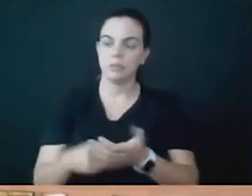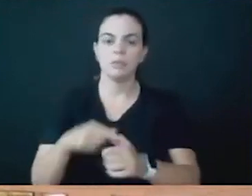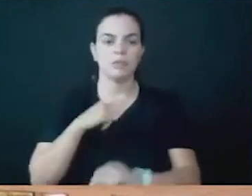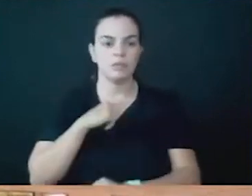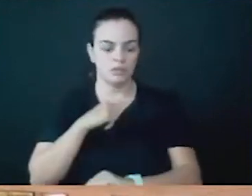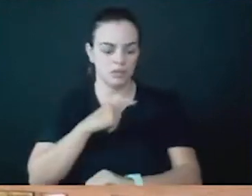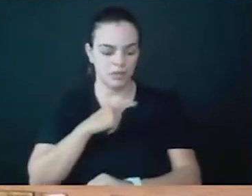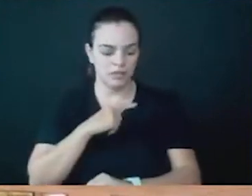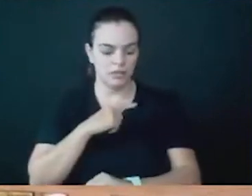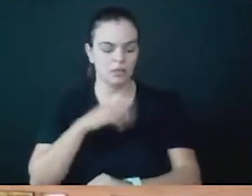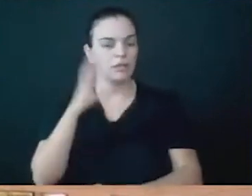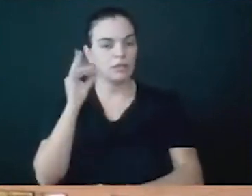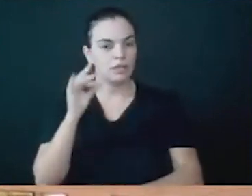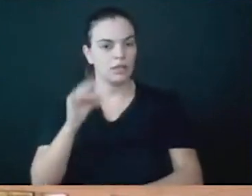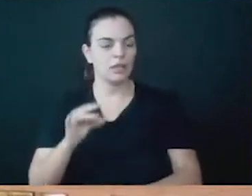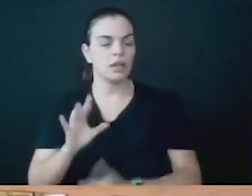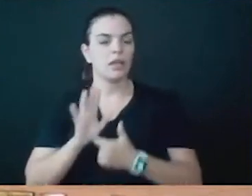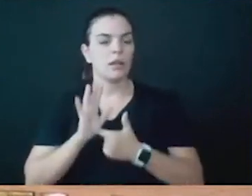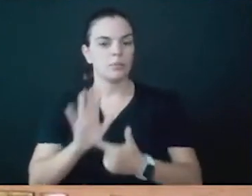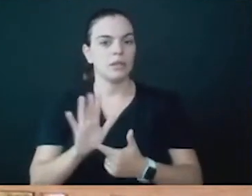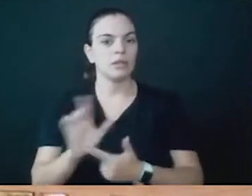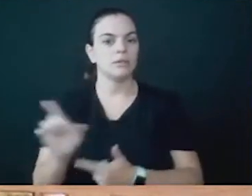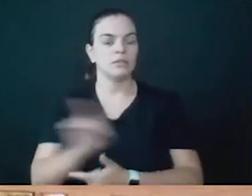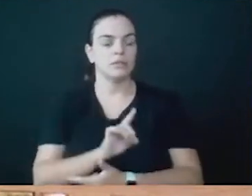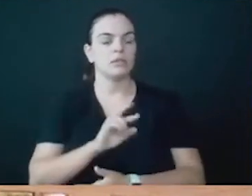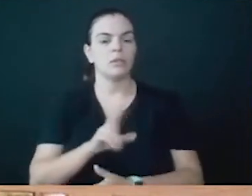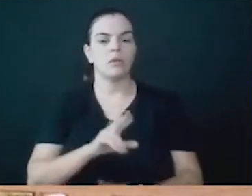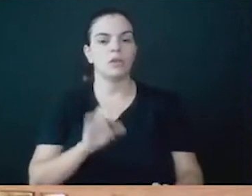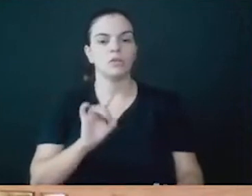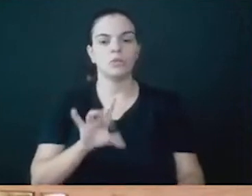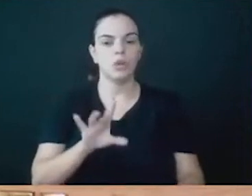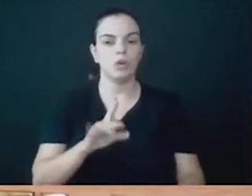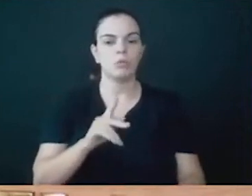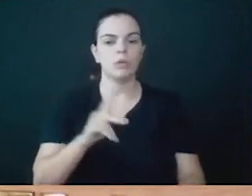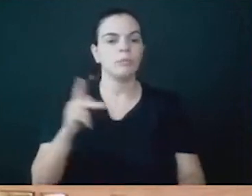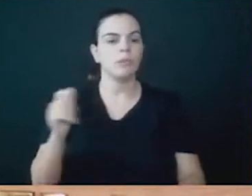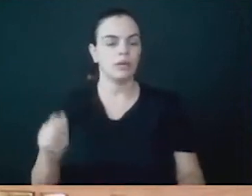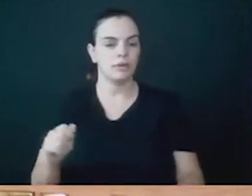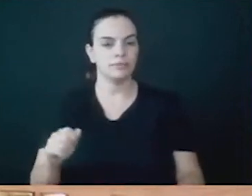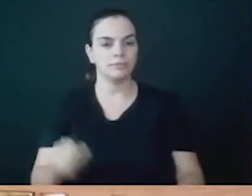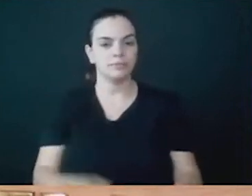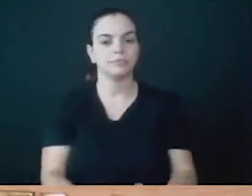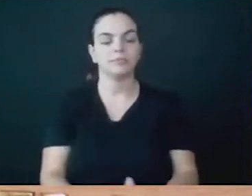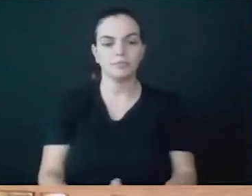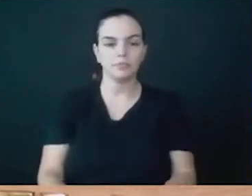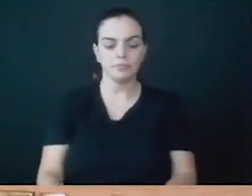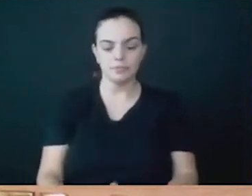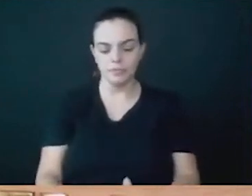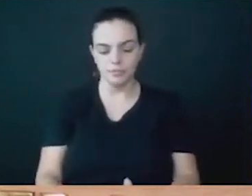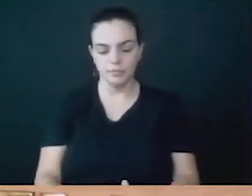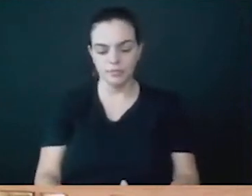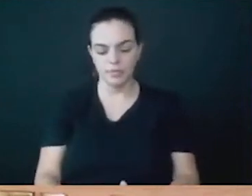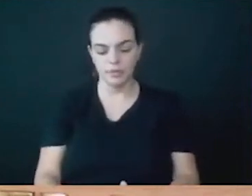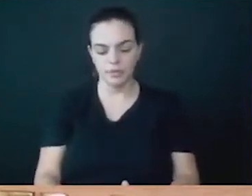detalhadamente, não só no PPA, no relatório, como também nas apresentações que nós comentamos, né, tanto da LDO como da